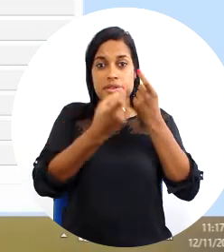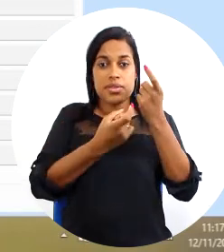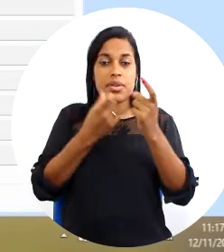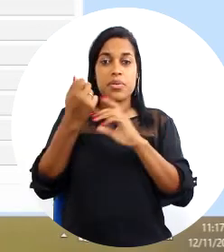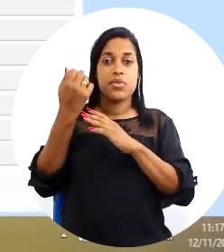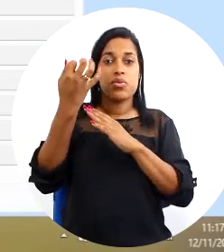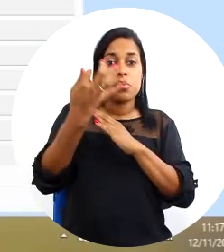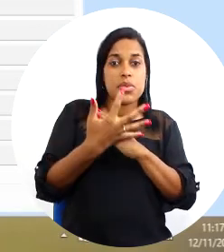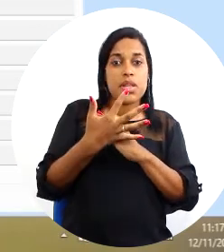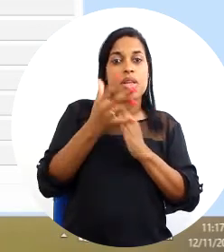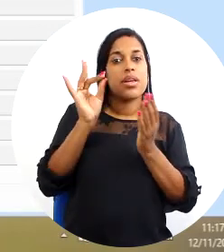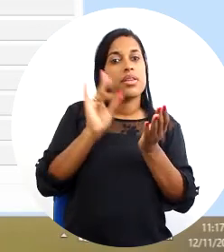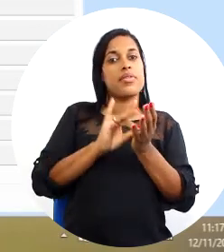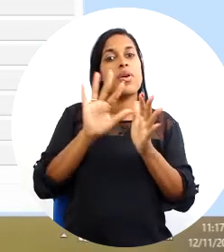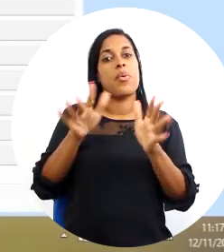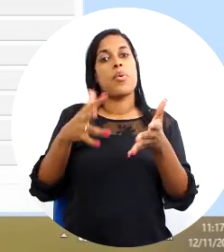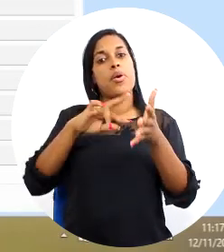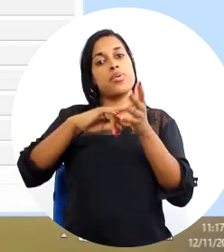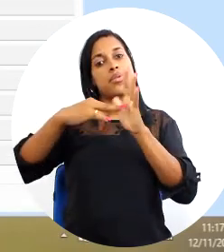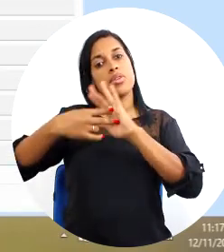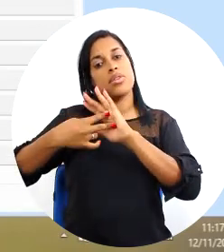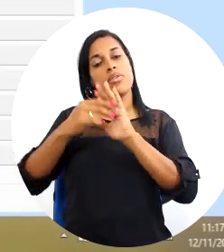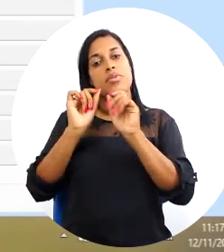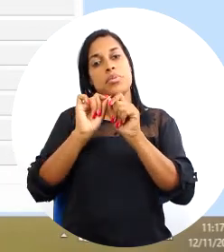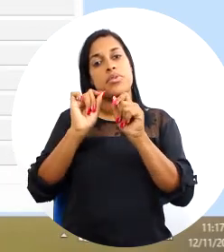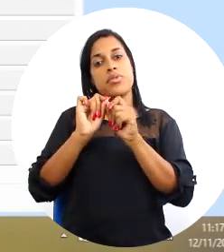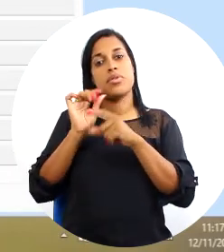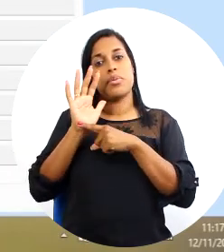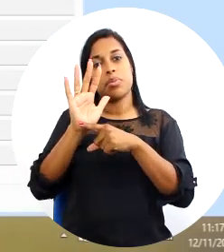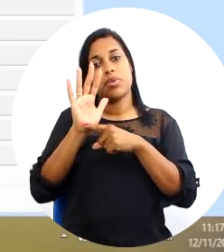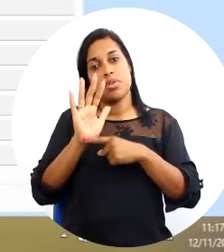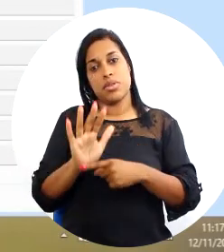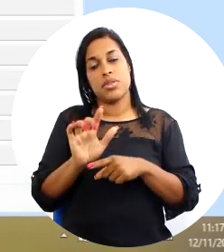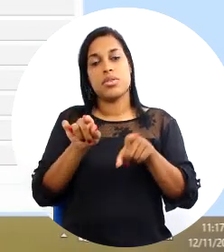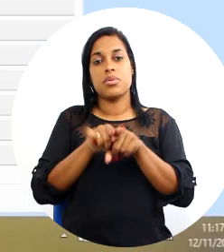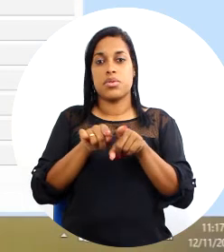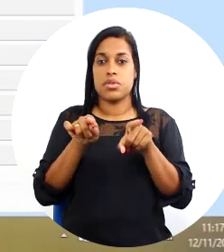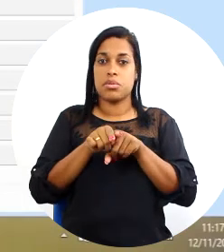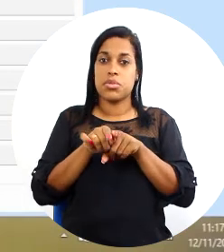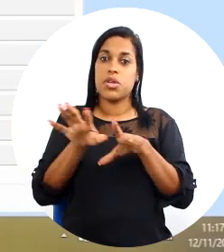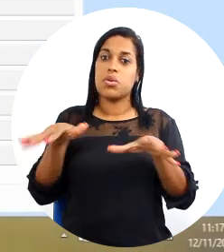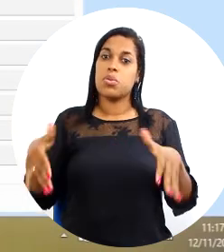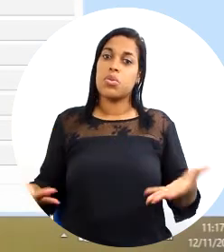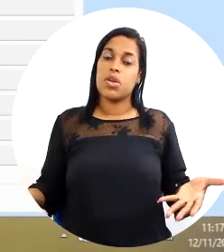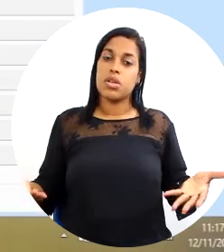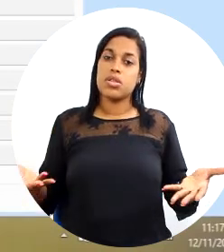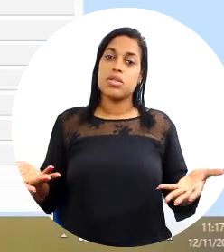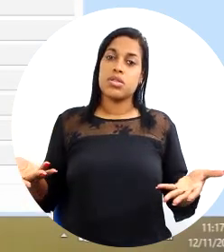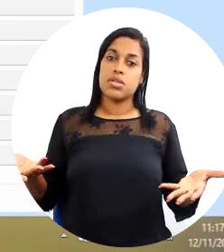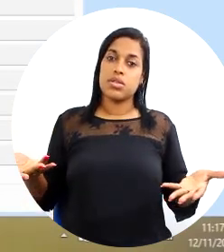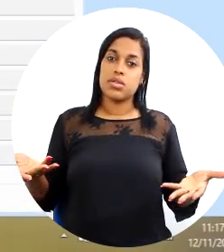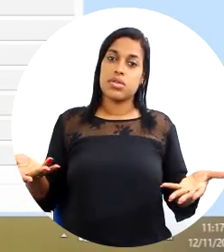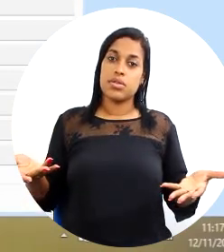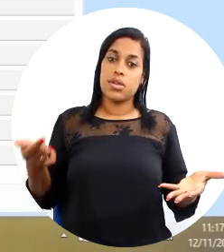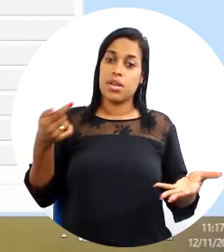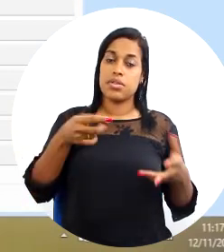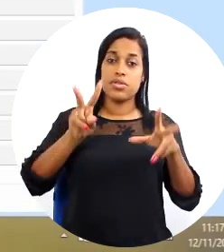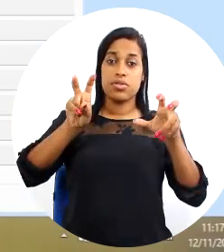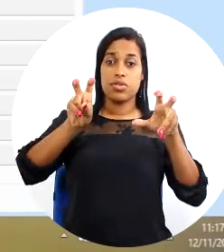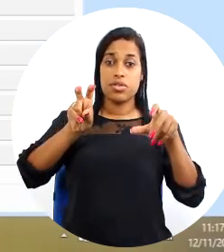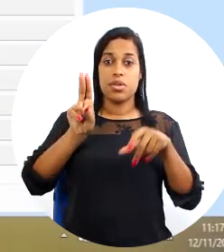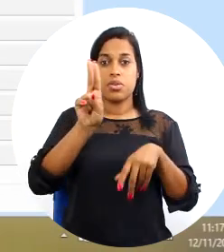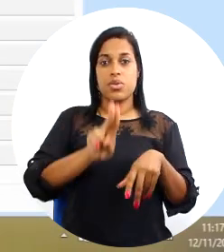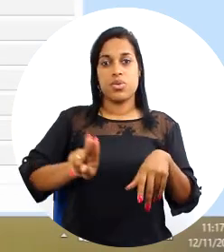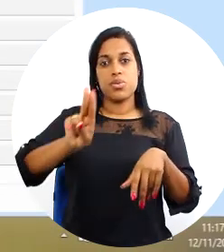denominar realmente qual é o sentido para fazer a representação e para os quais é para esses termos